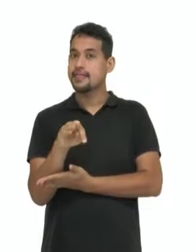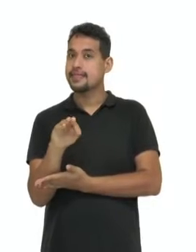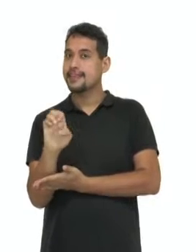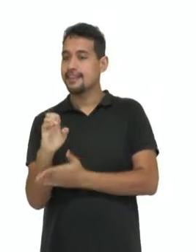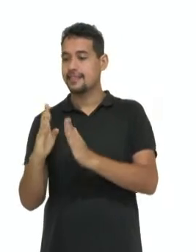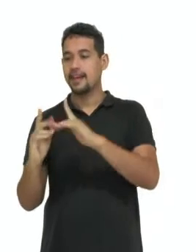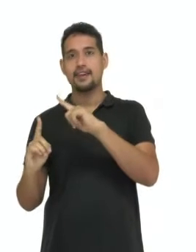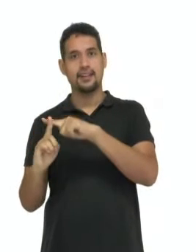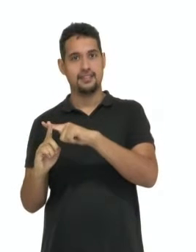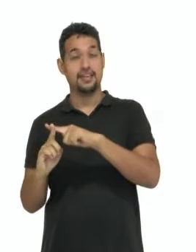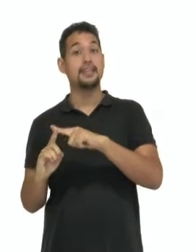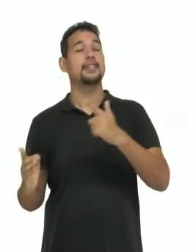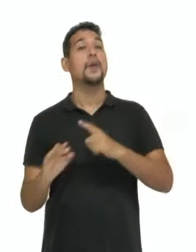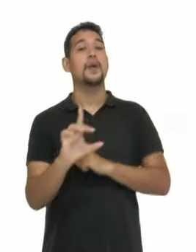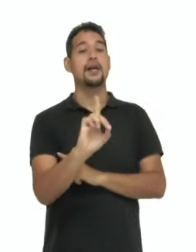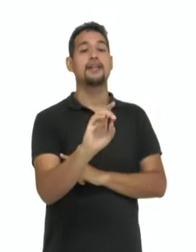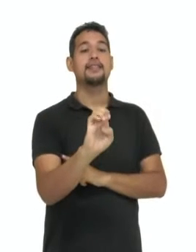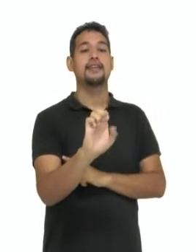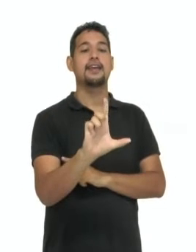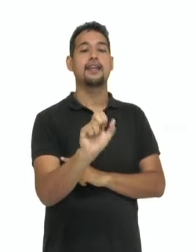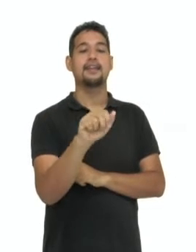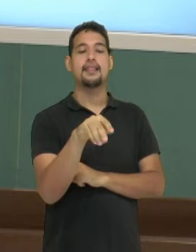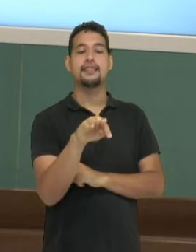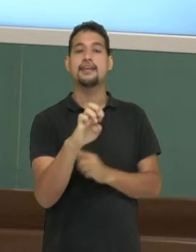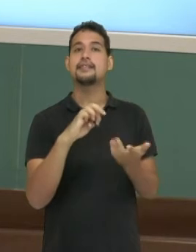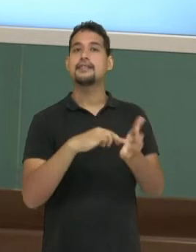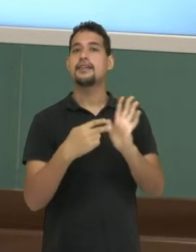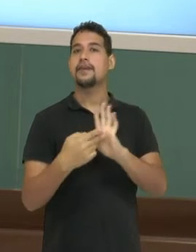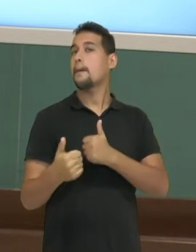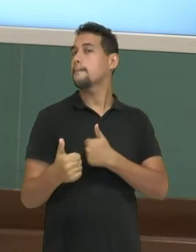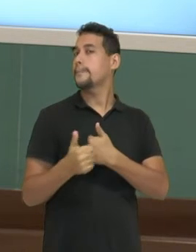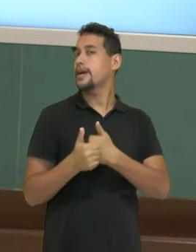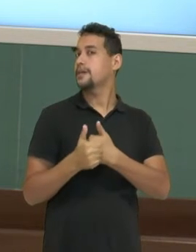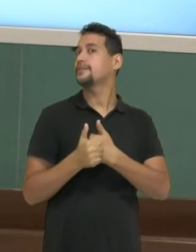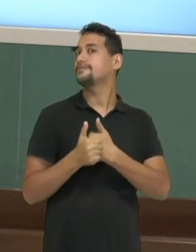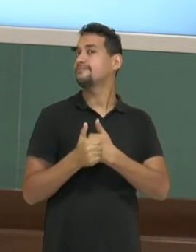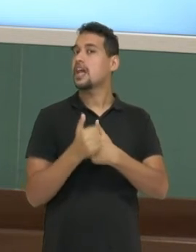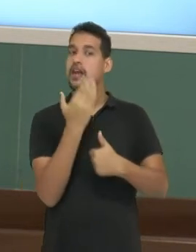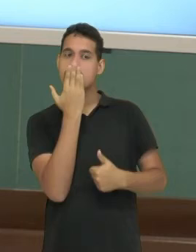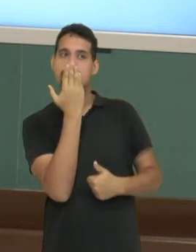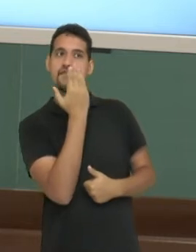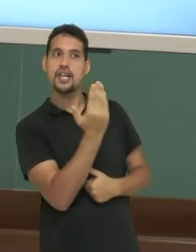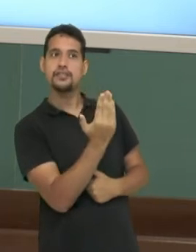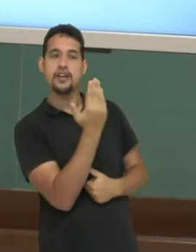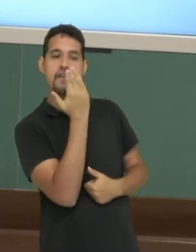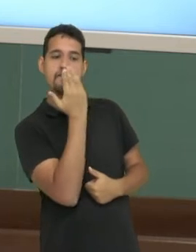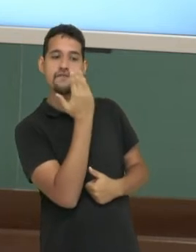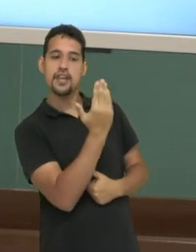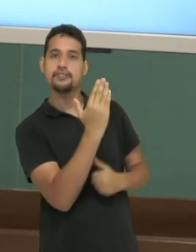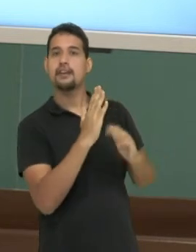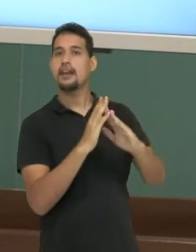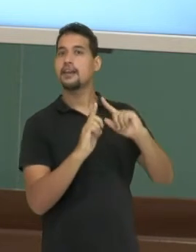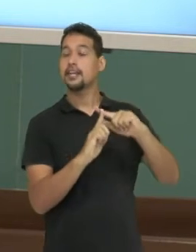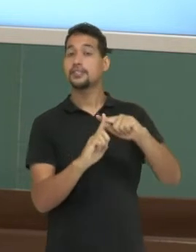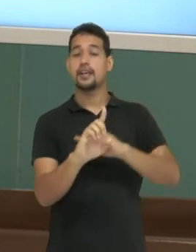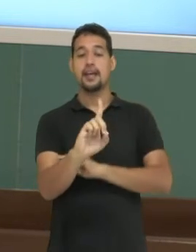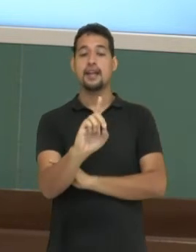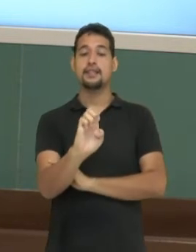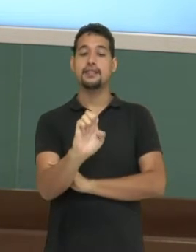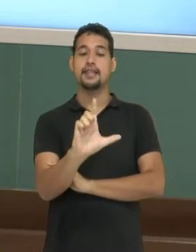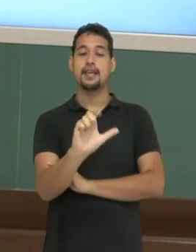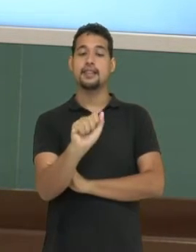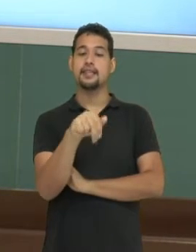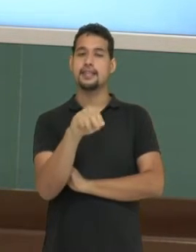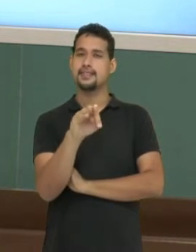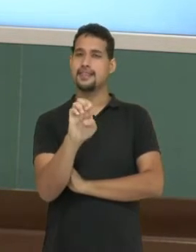iglesia. Existe uma farmácia em frente à igreja. De